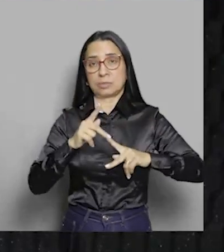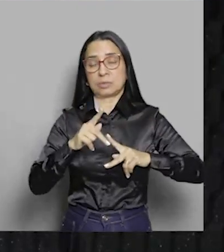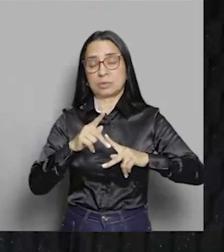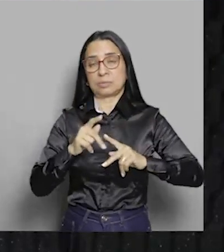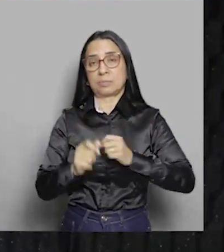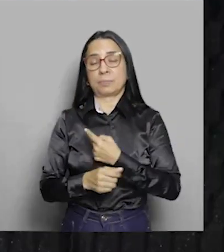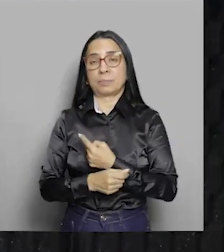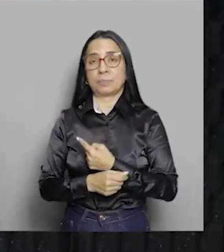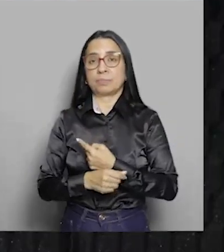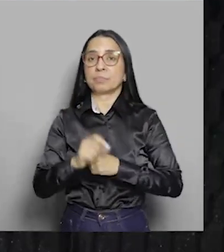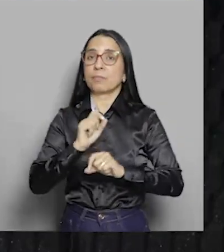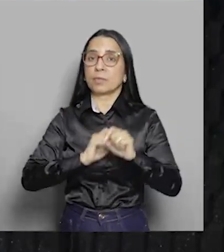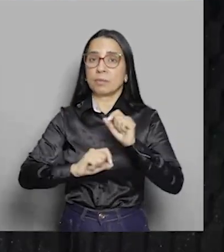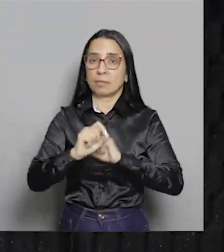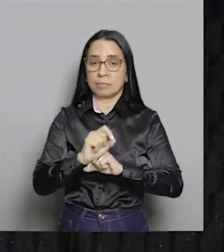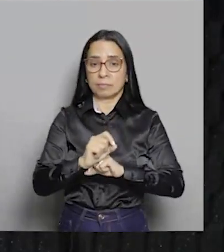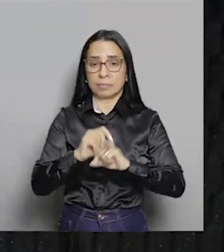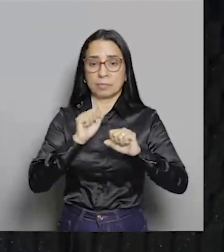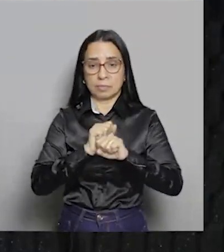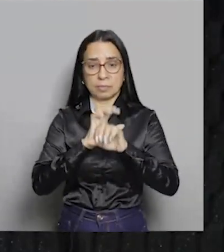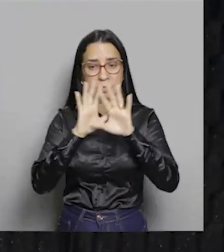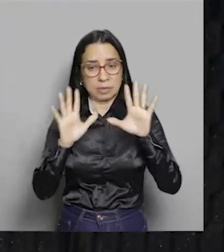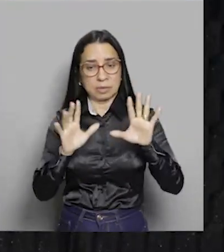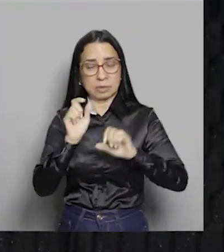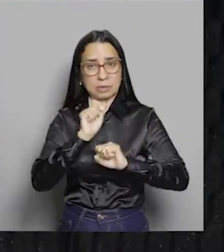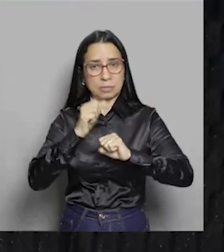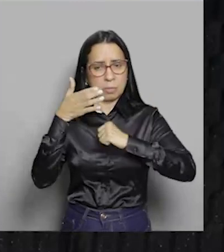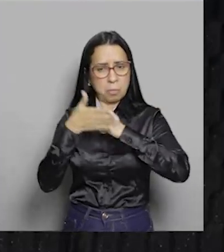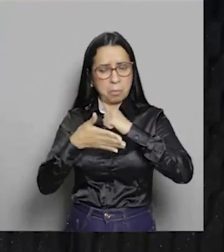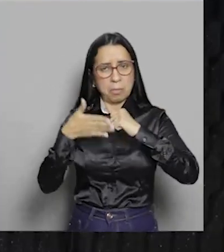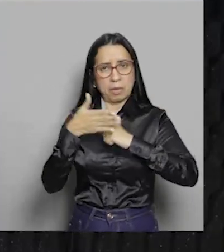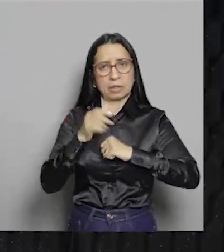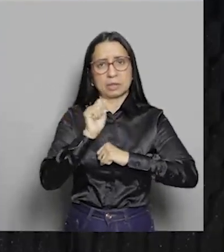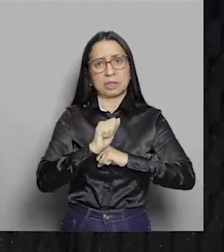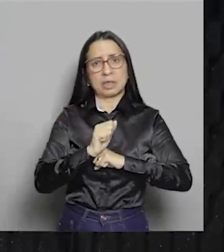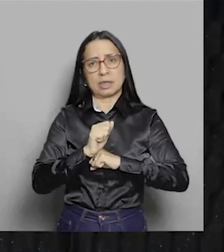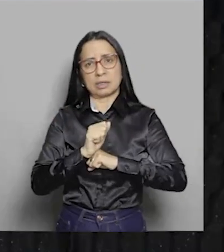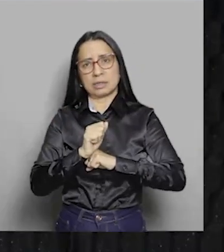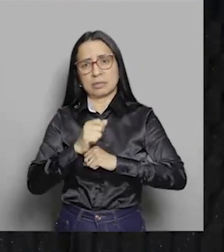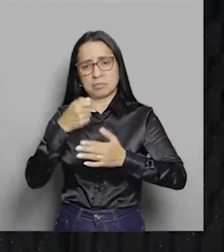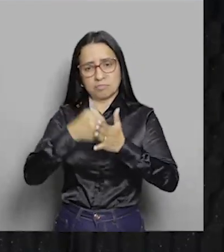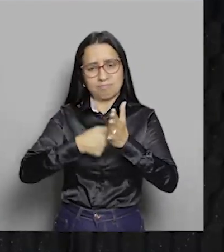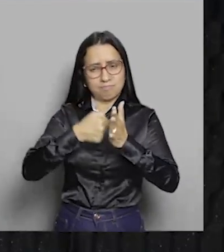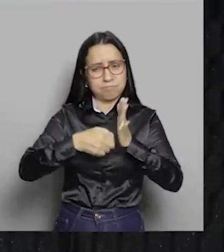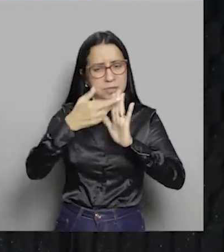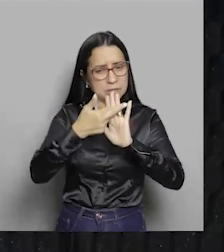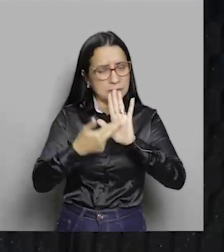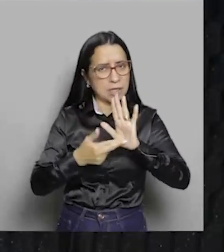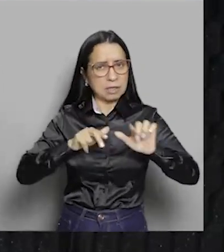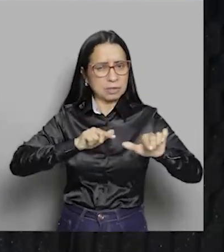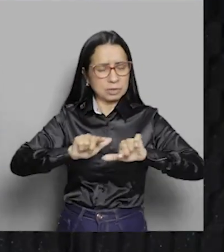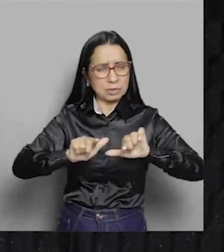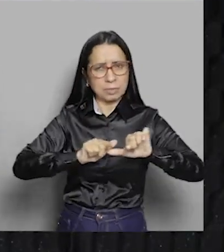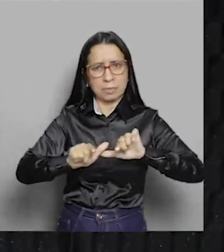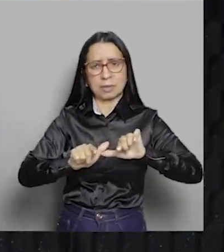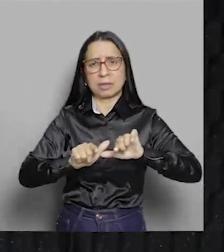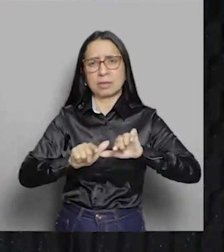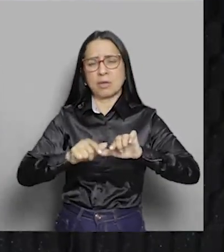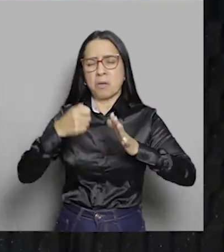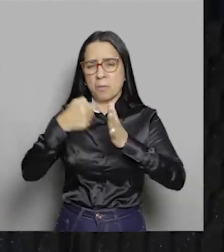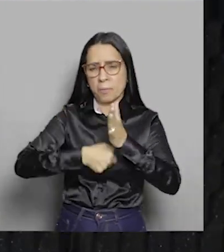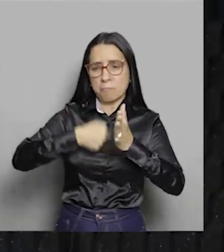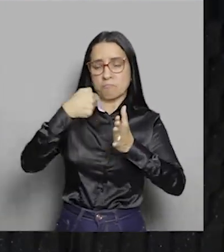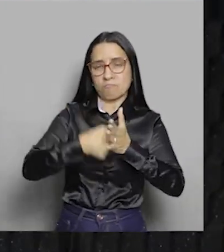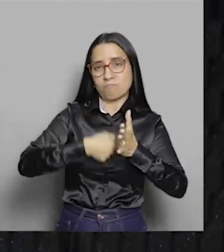afroasiáticas, que eles vão, evidentemente, submeter ao regime de quê? De trabalho compulsório,